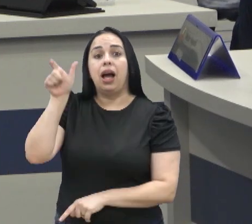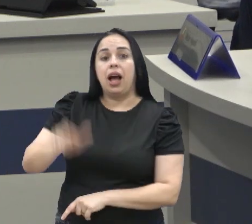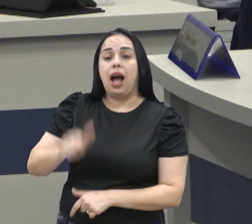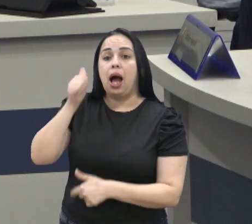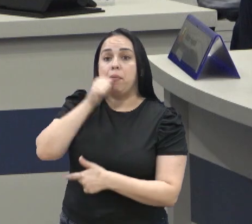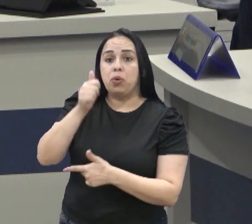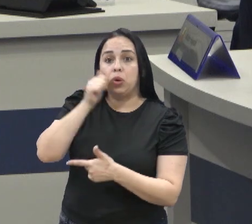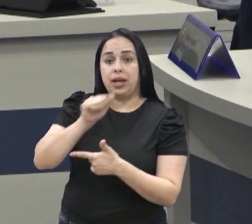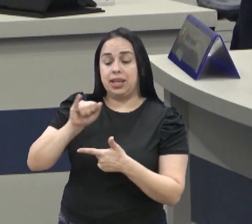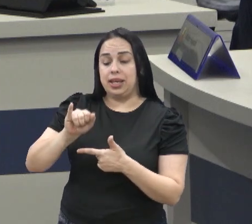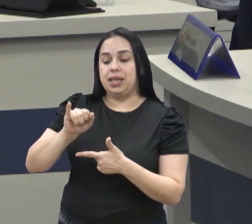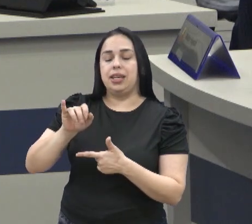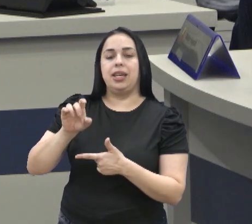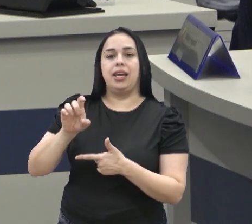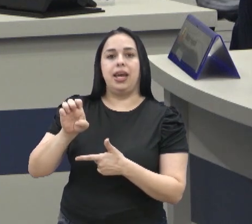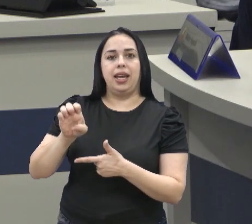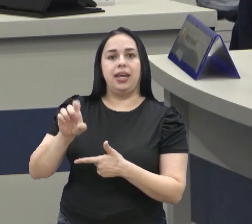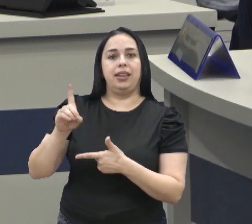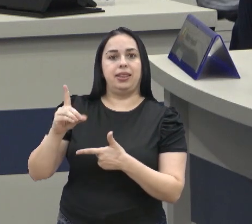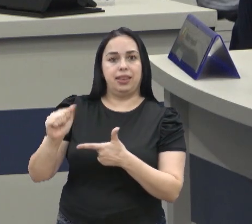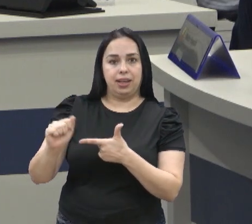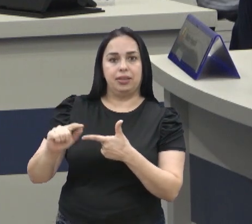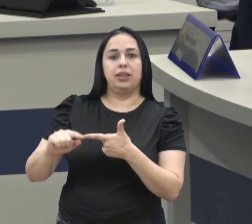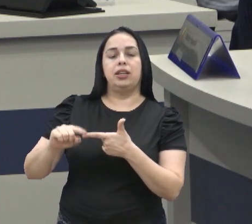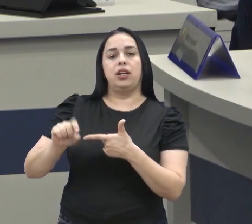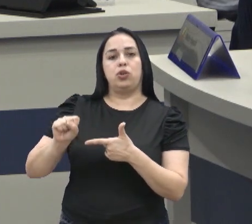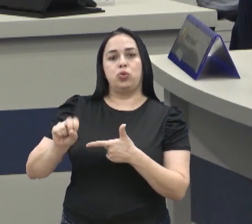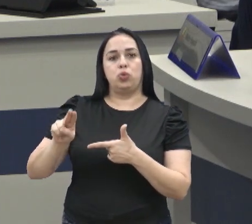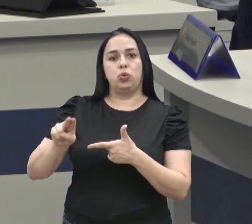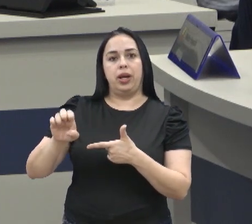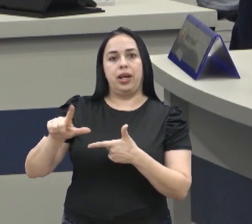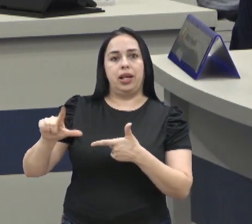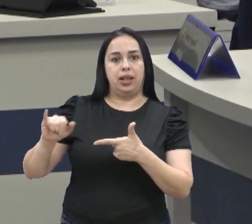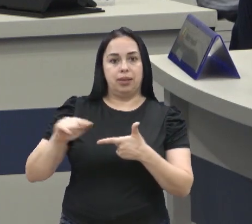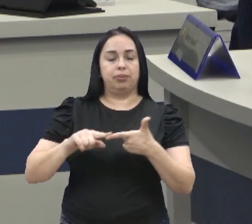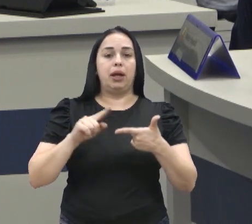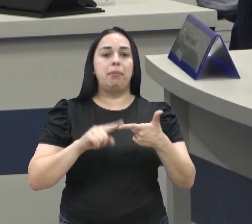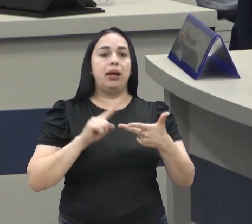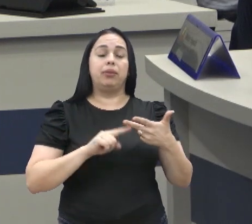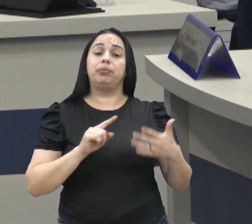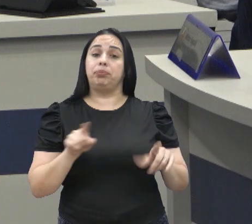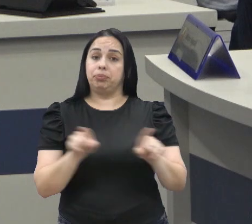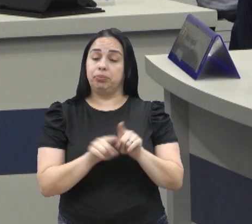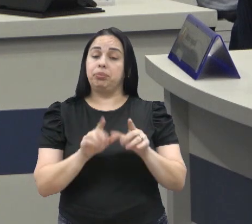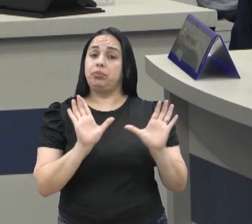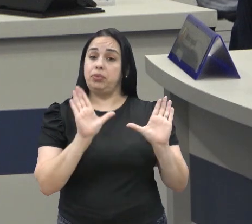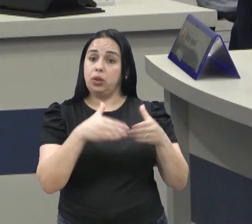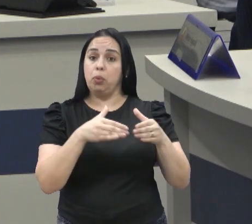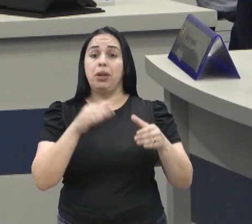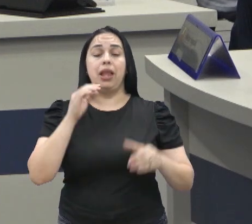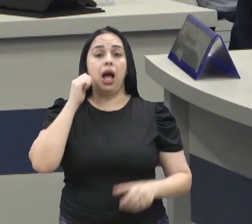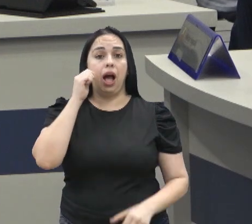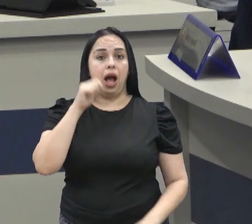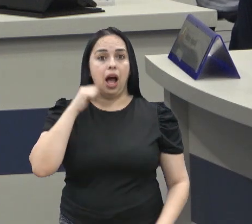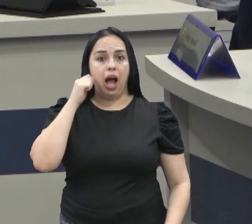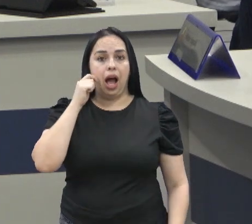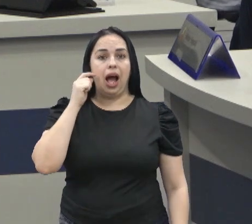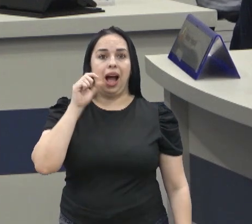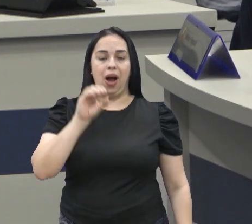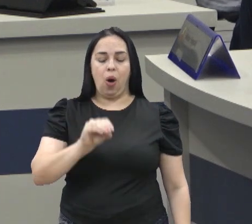Marques. Presente também a OAB, presidente da Comissão do Meio Ambiente,